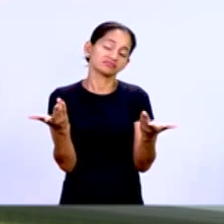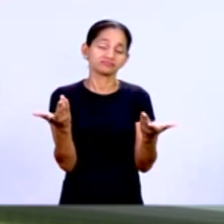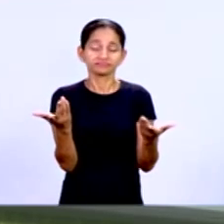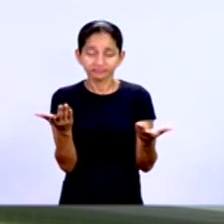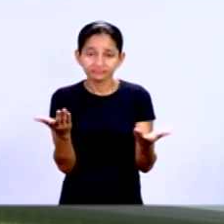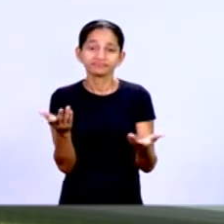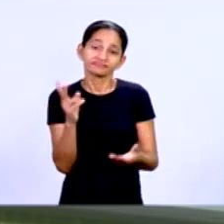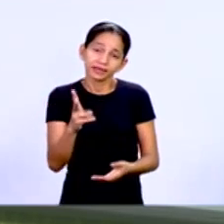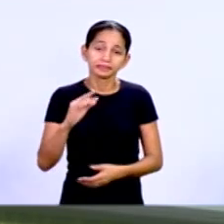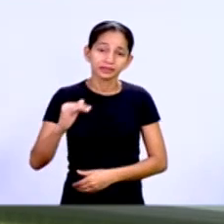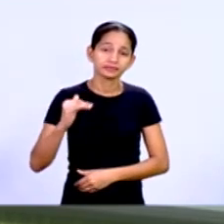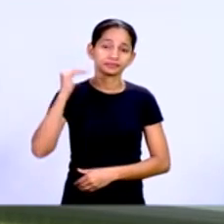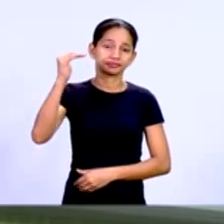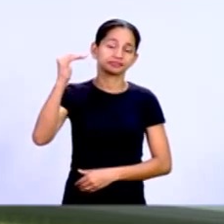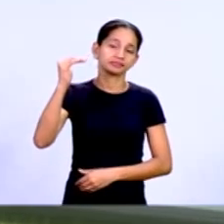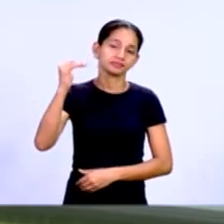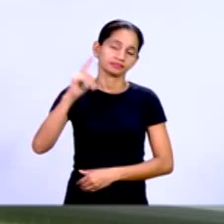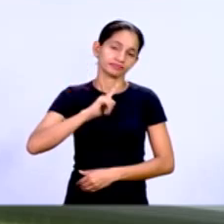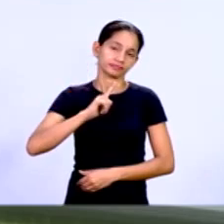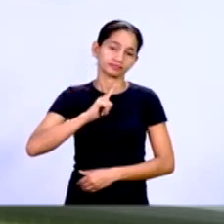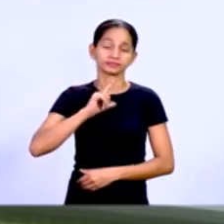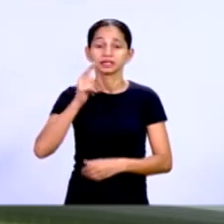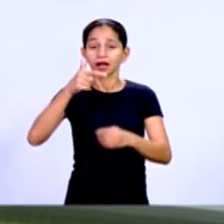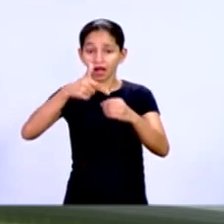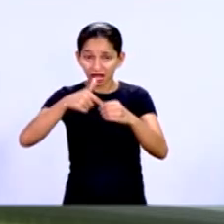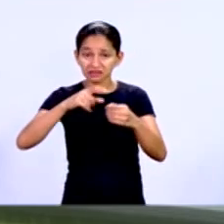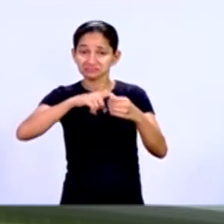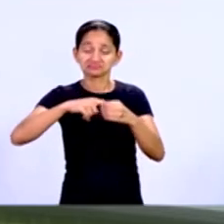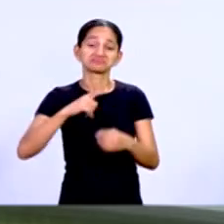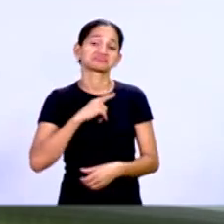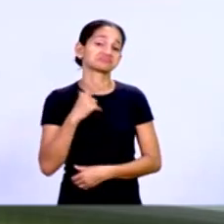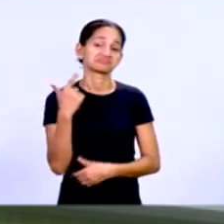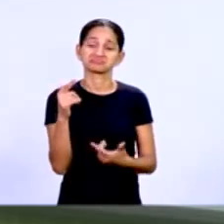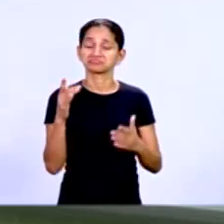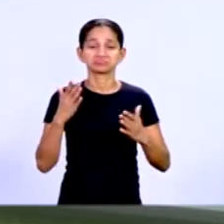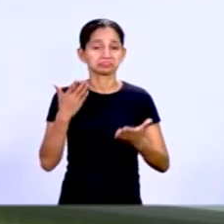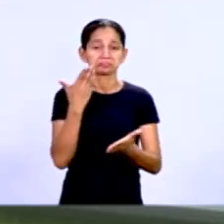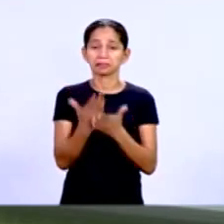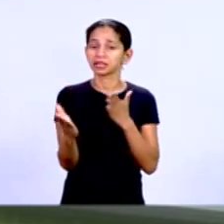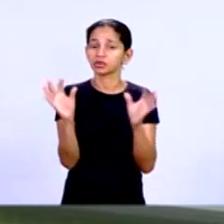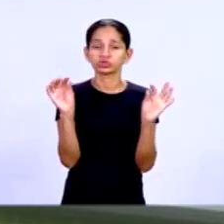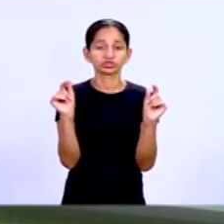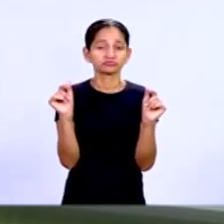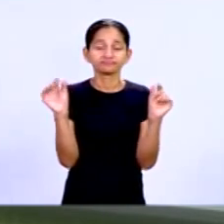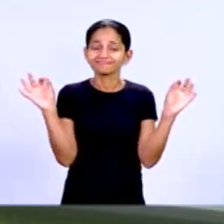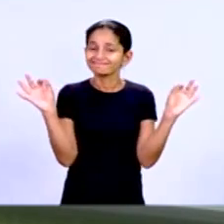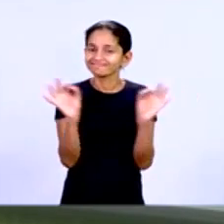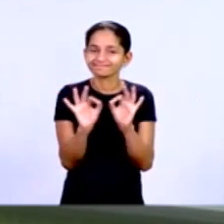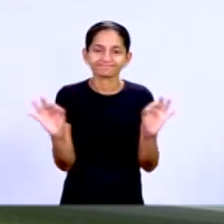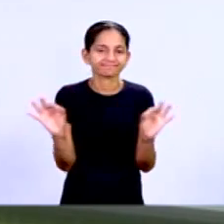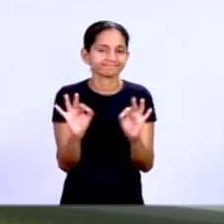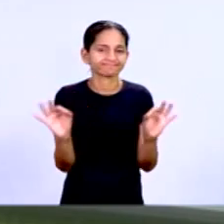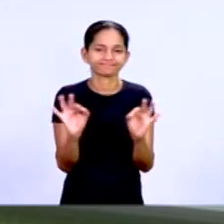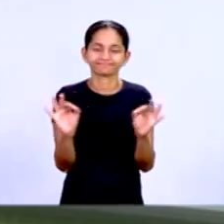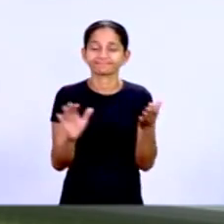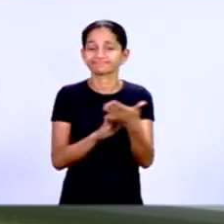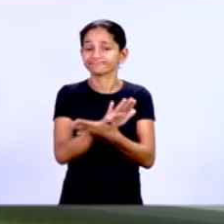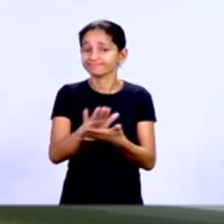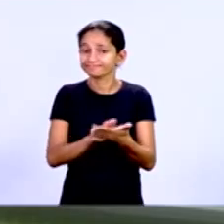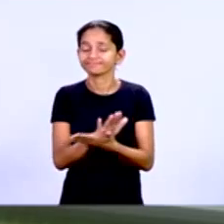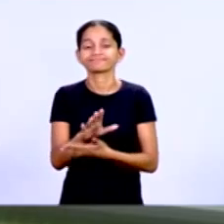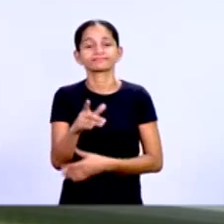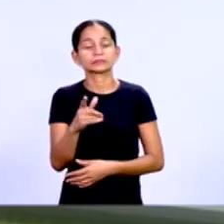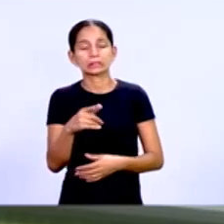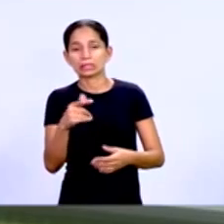elevação e em alta. Então, quem investiu nas ações da Petrobras não chegou a perder dinheiro. Porque por mais que os acontecimentos